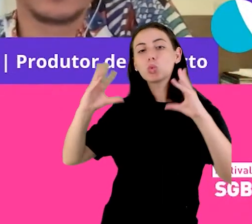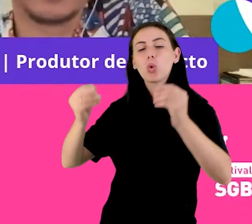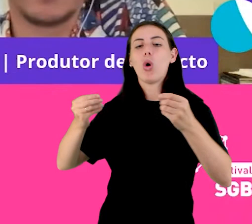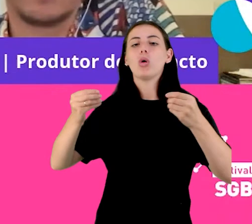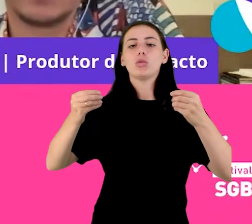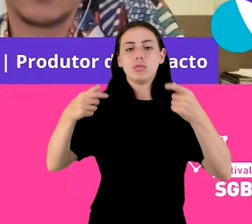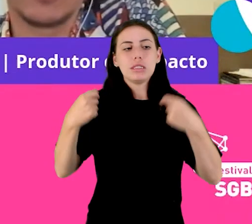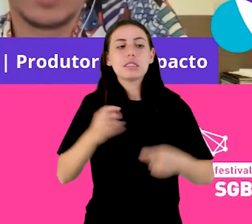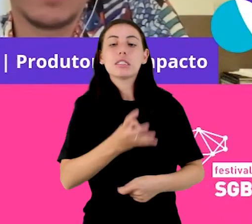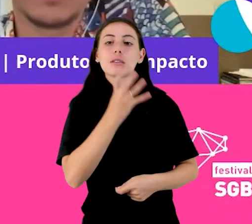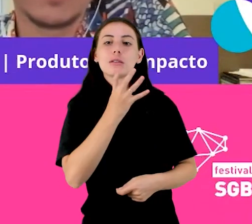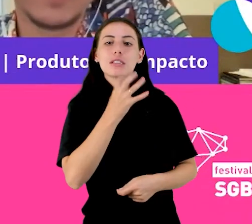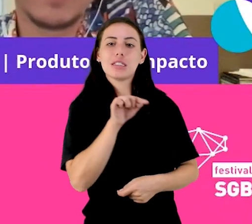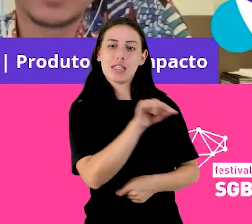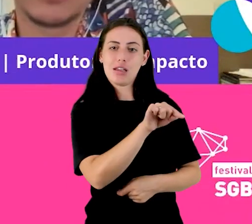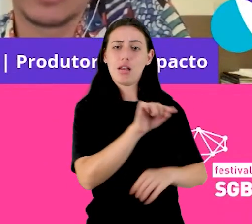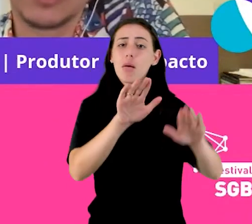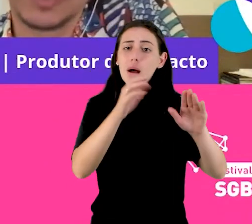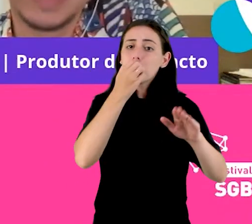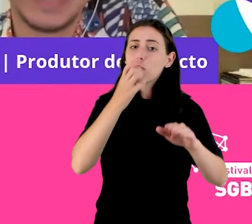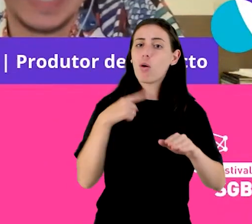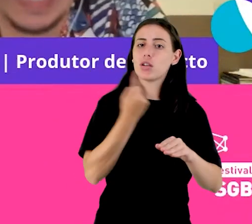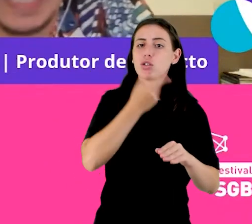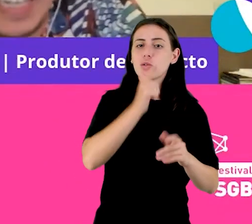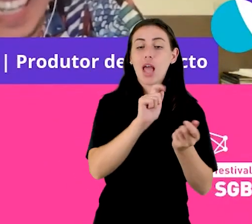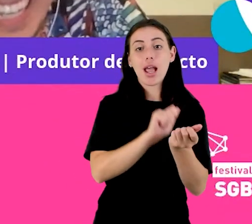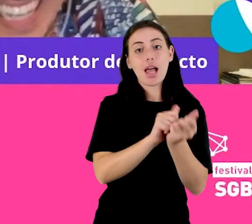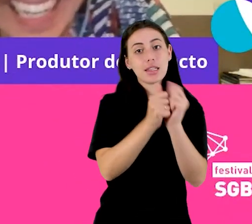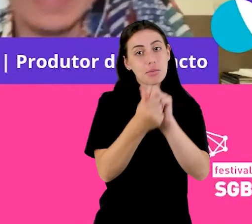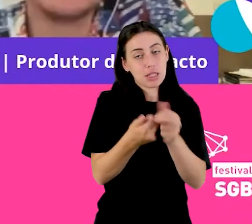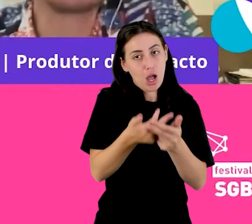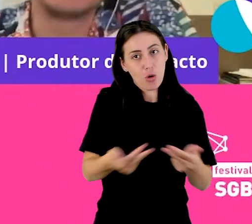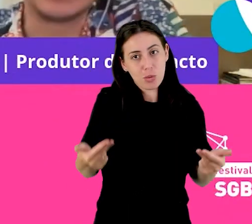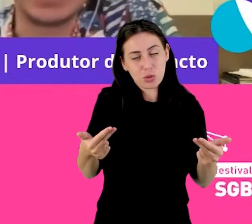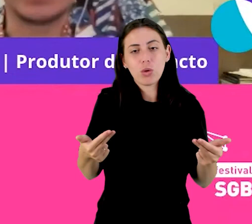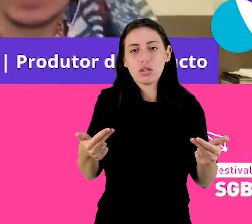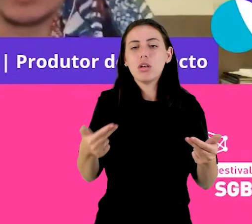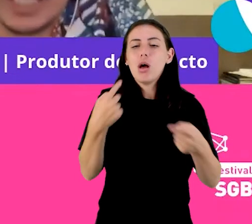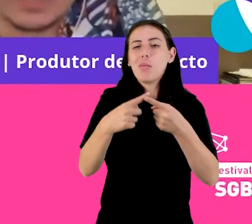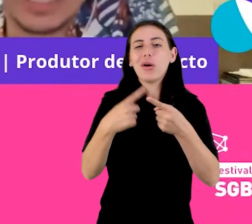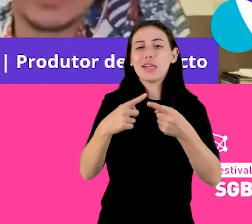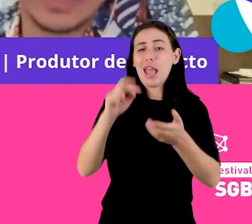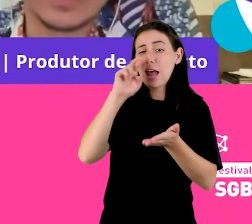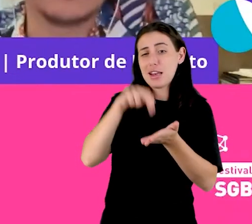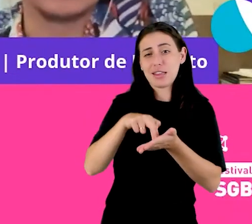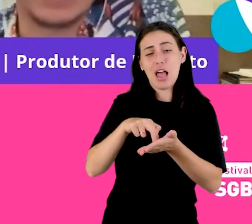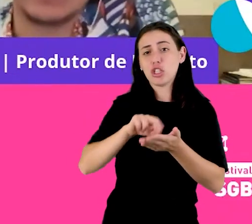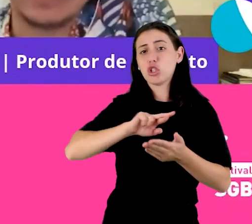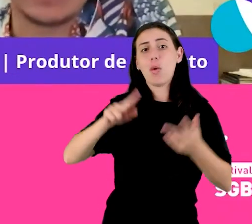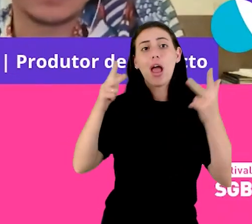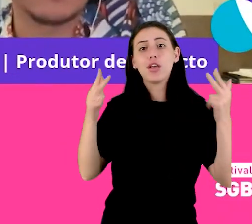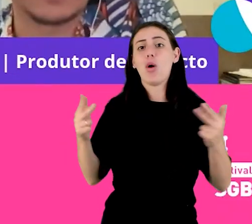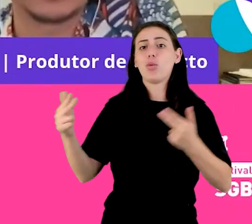Eu tenho um pensamento bem decolonial, então para mim ele pode ser um sul. Adoro, ele é um sul para você? Mas ele orienta. Não, mas